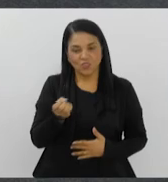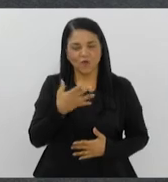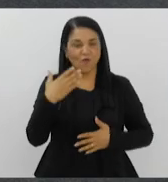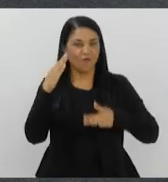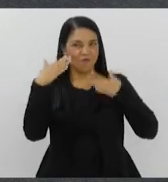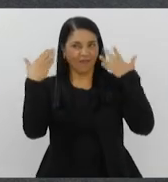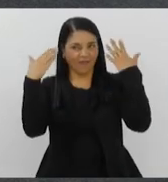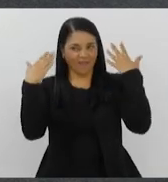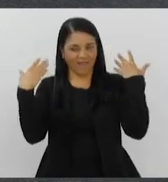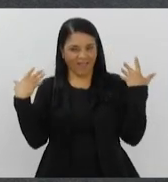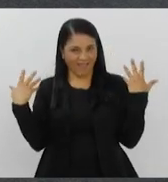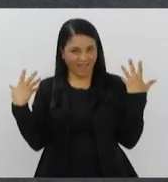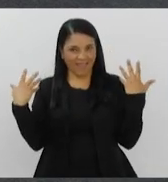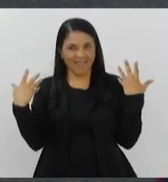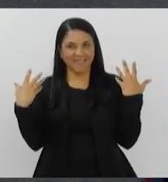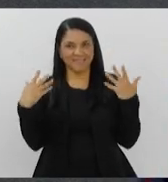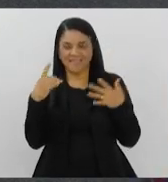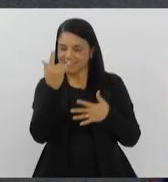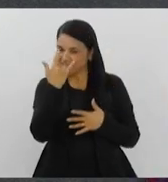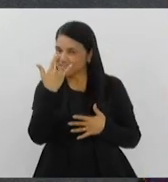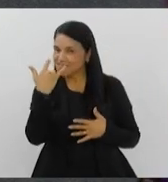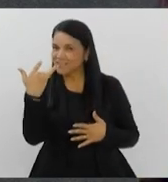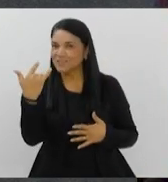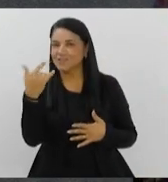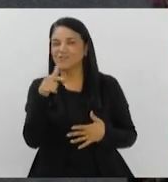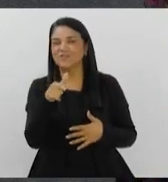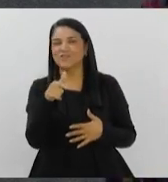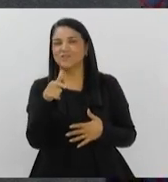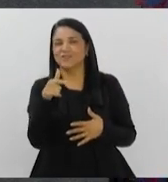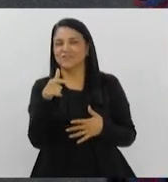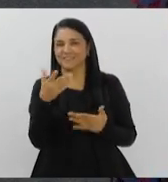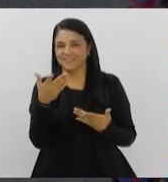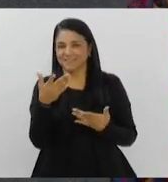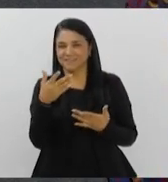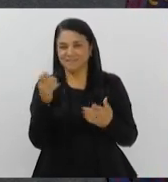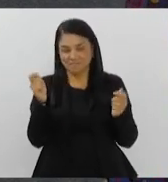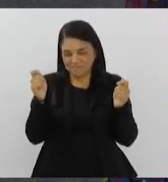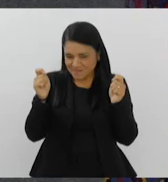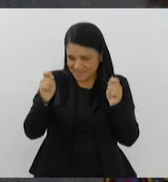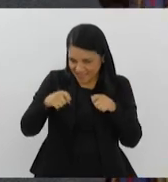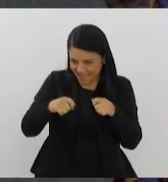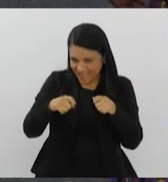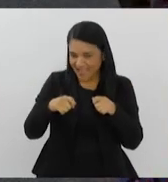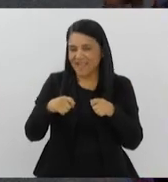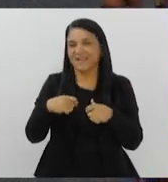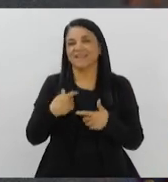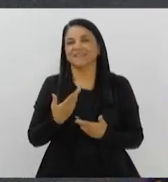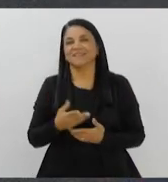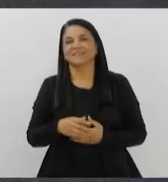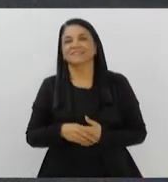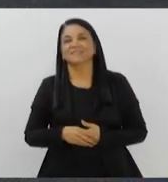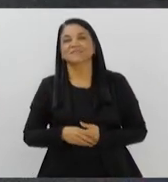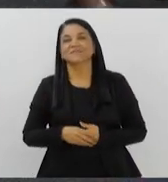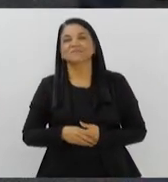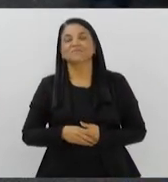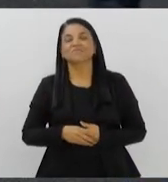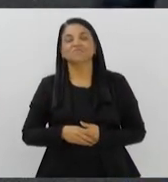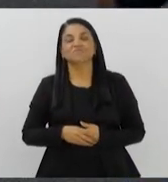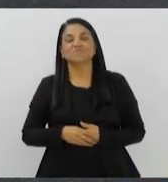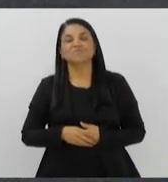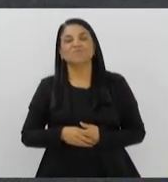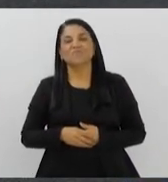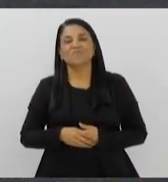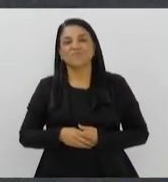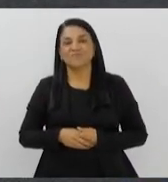sedutora. Mais misteriosa e mais sedutora, como se fosse possível isso, deputada Érica. Bom, feitas essas